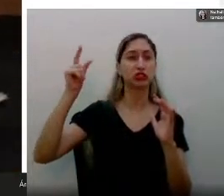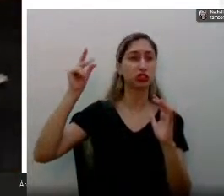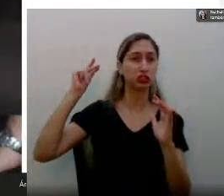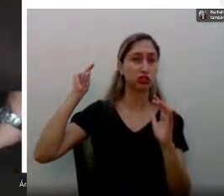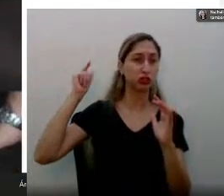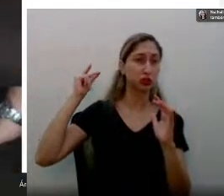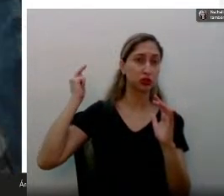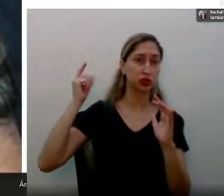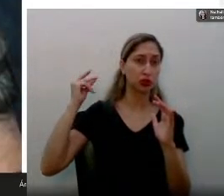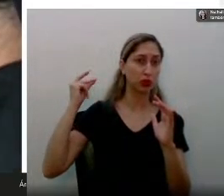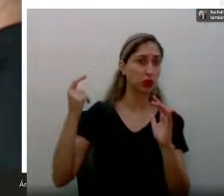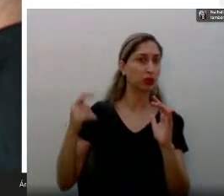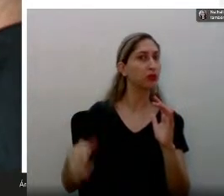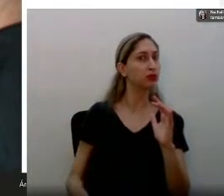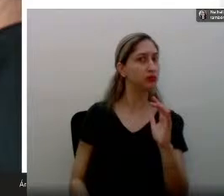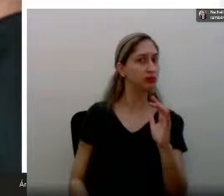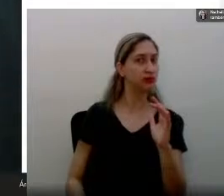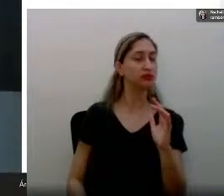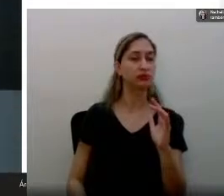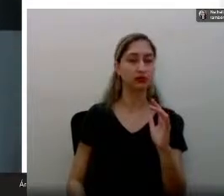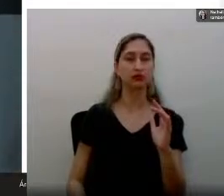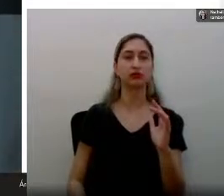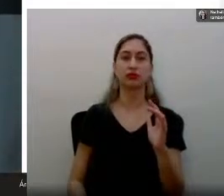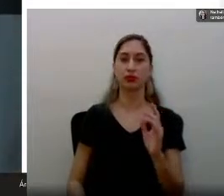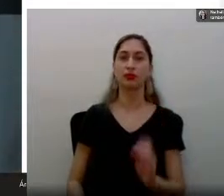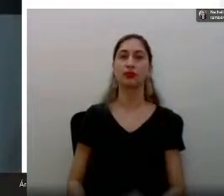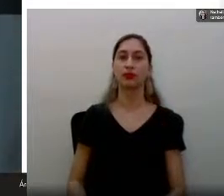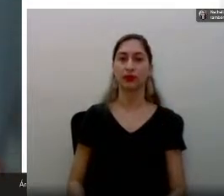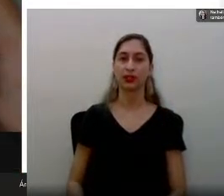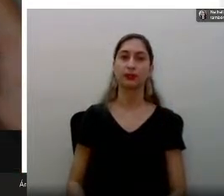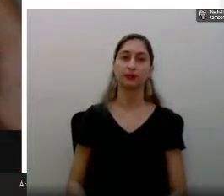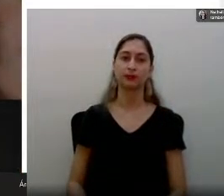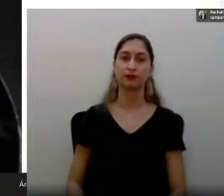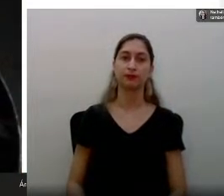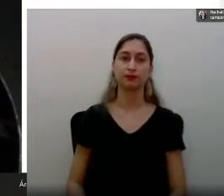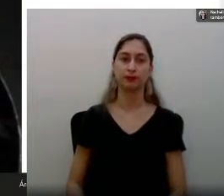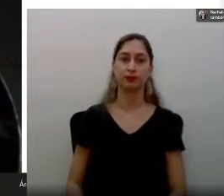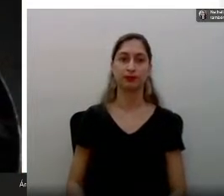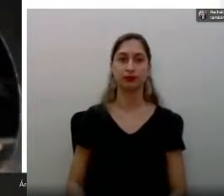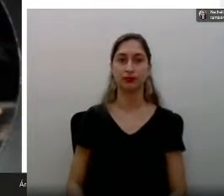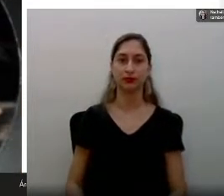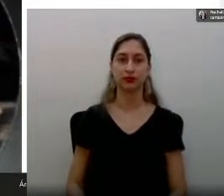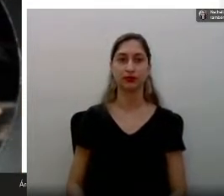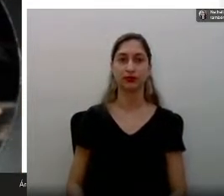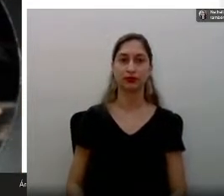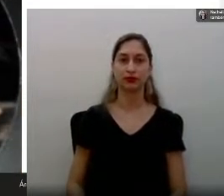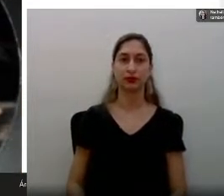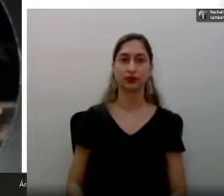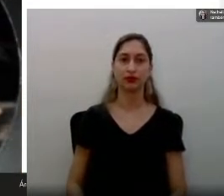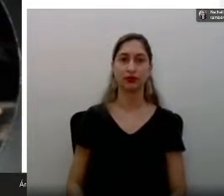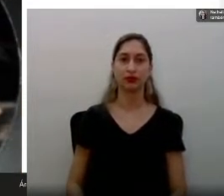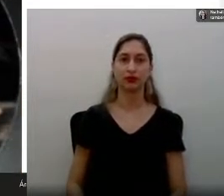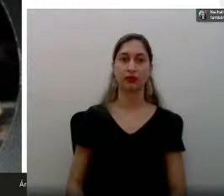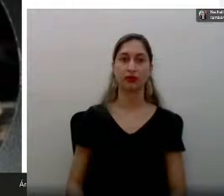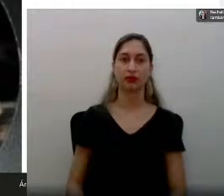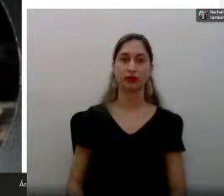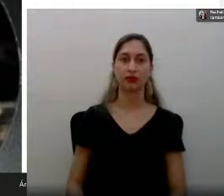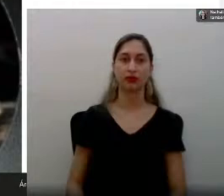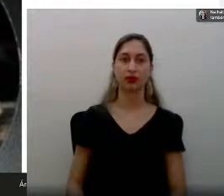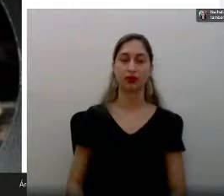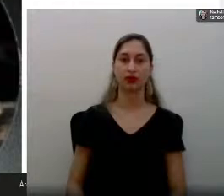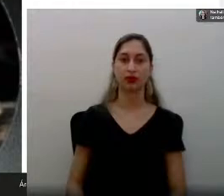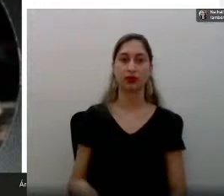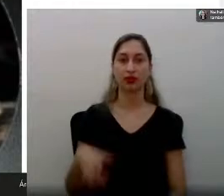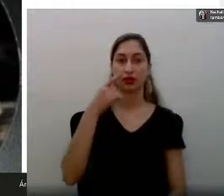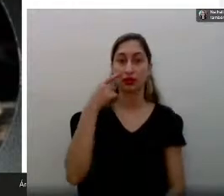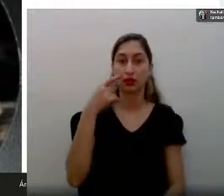aqui mais um pouquinho né da Montagem dos equipamentos como é que planta funcionava da instalação Mas então certo tudo muito micro